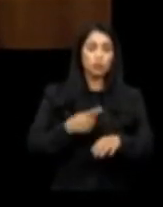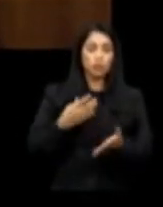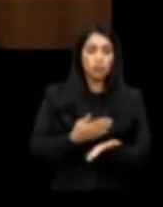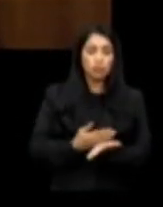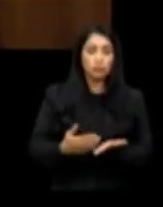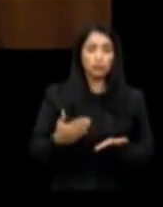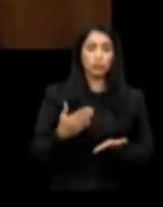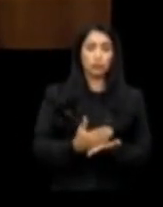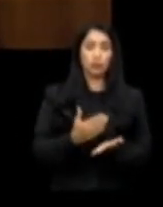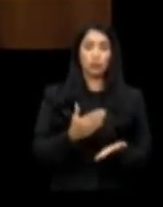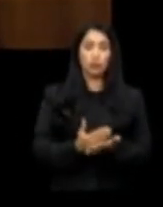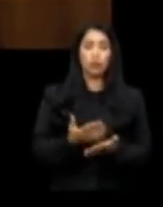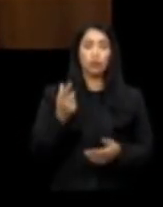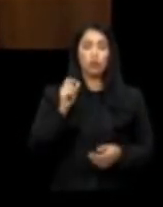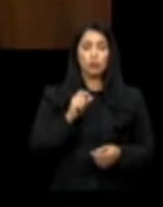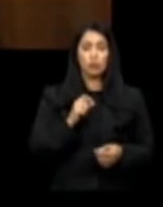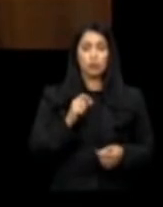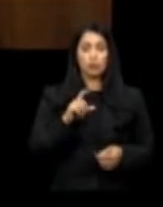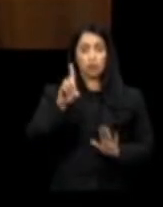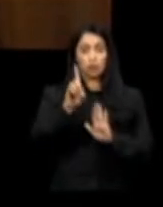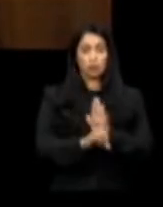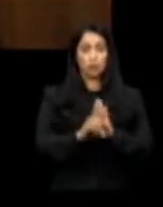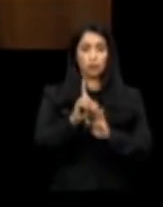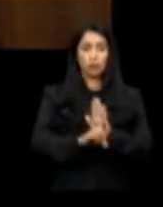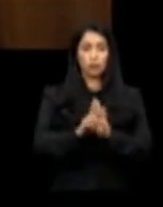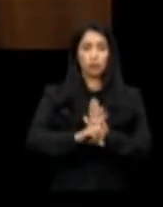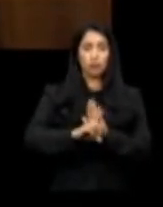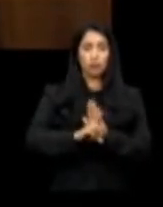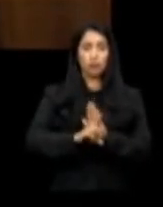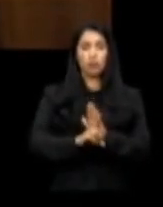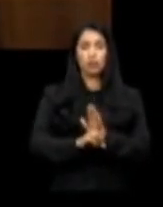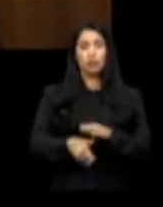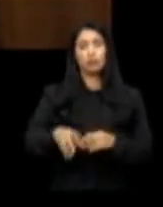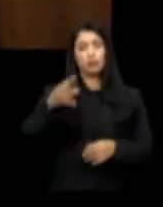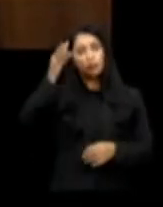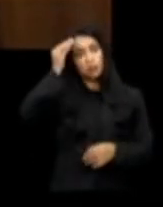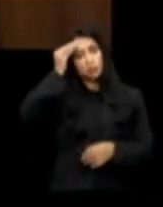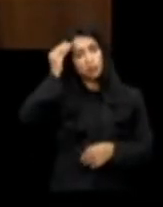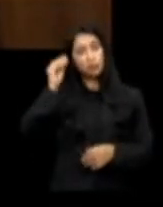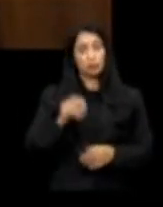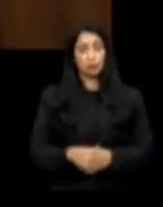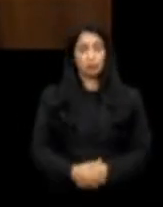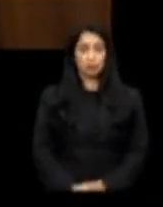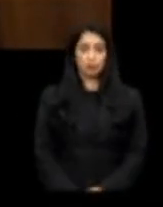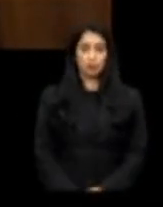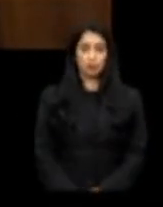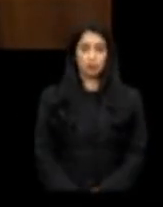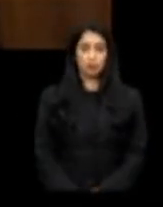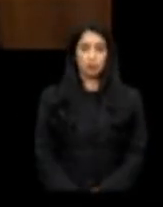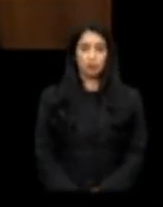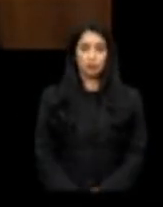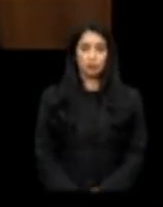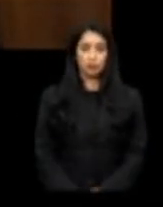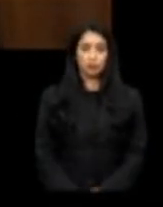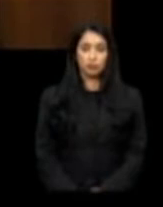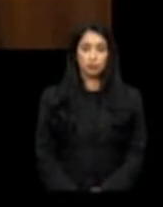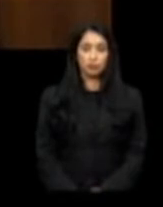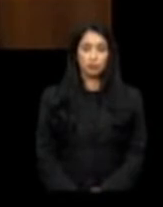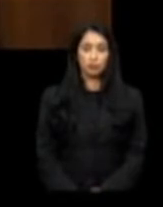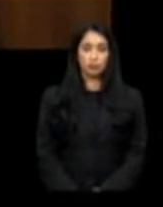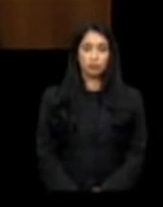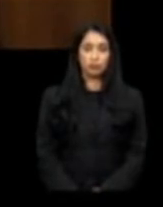de tutela material do direito à autodeterminação informativa. Na doutrina pátria,